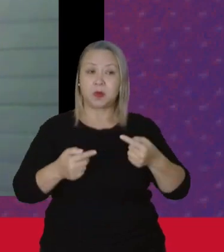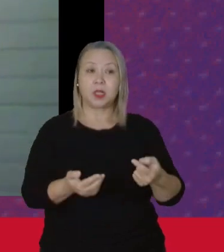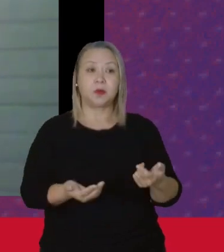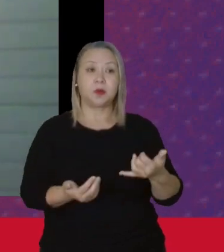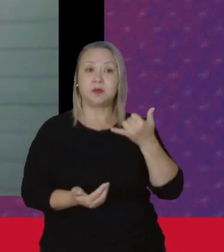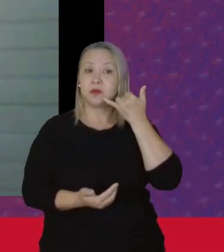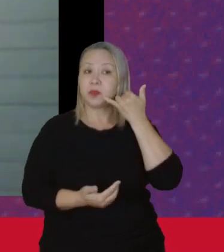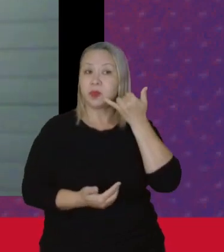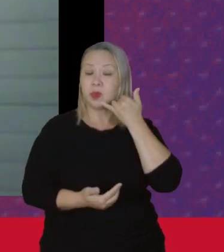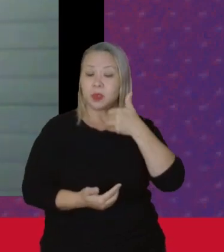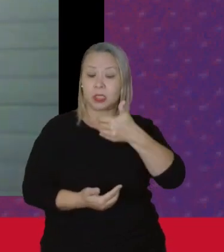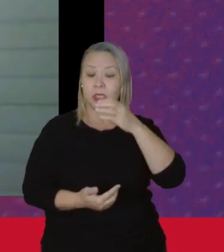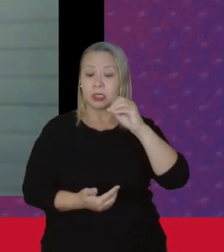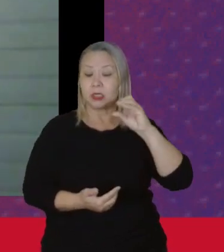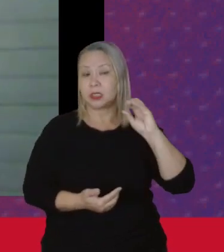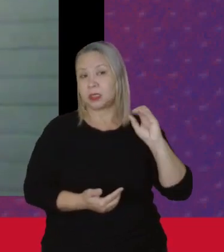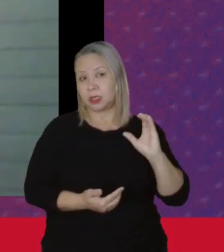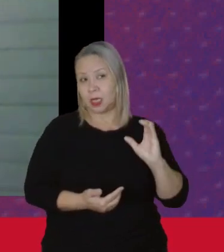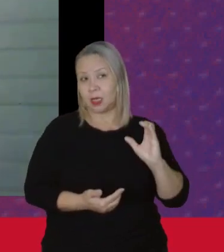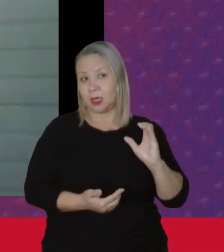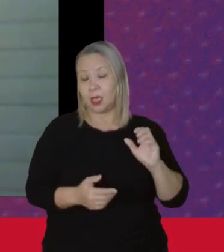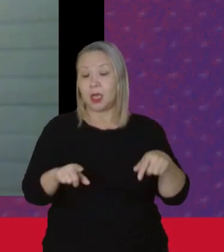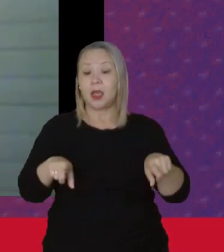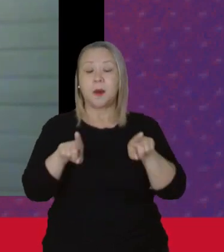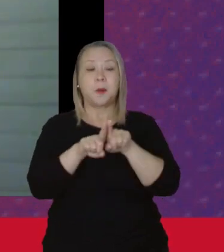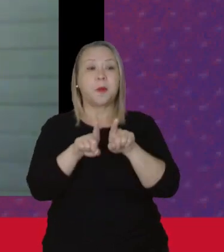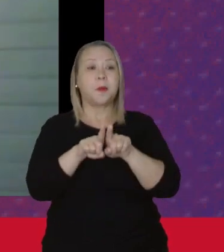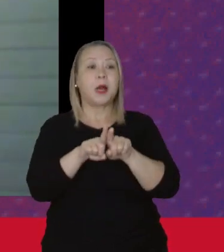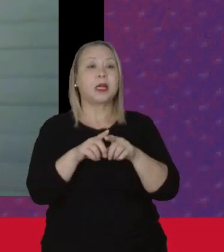lugar para, inclusive,